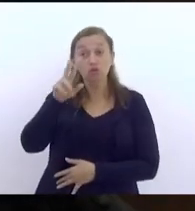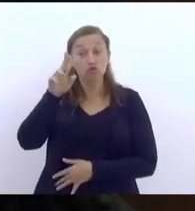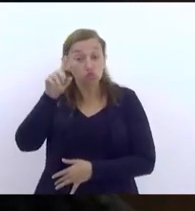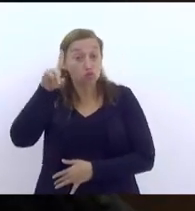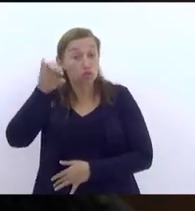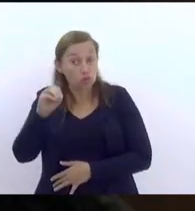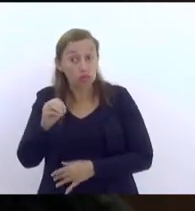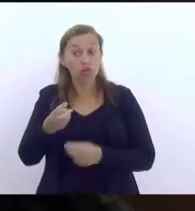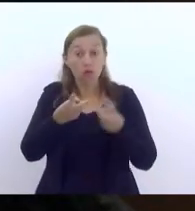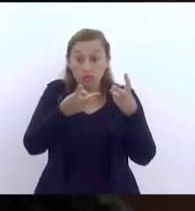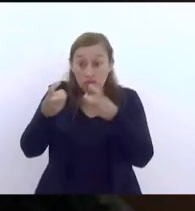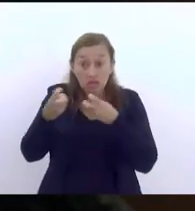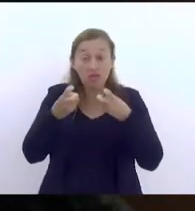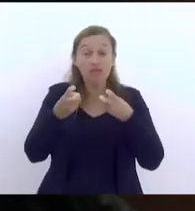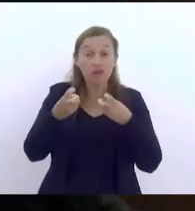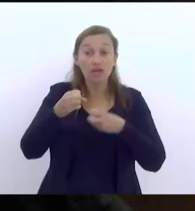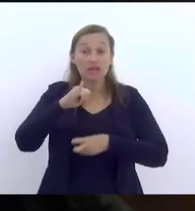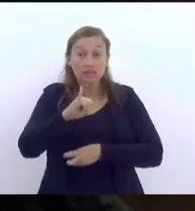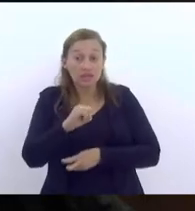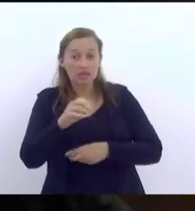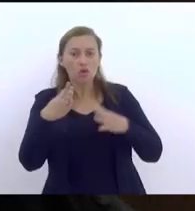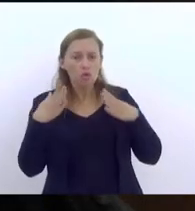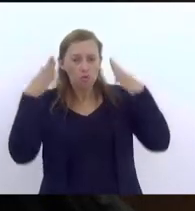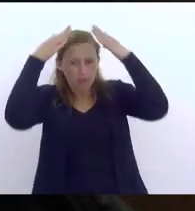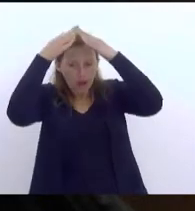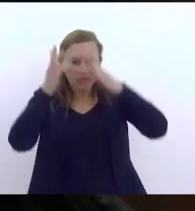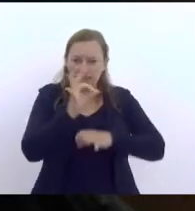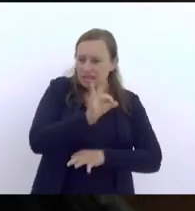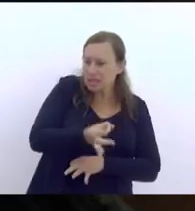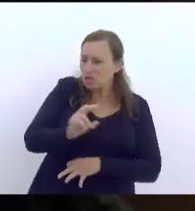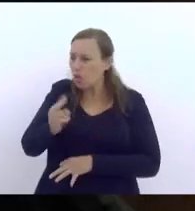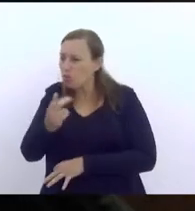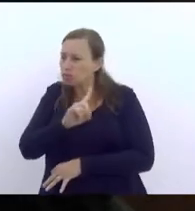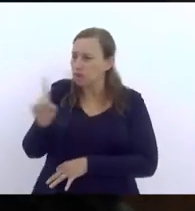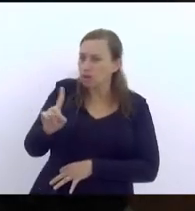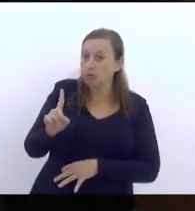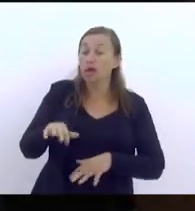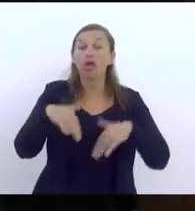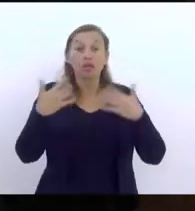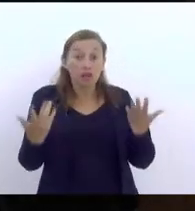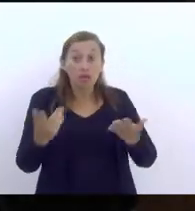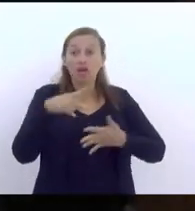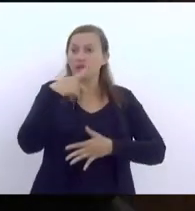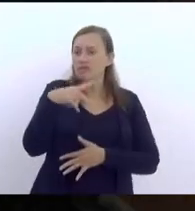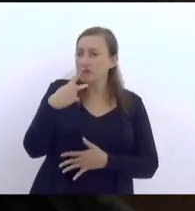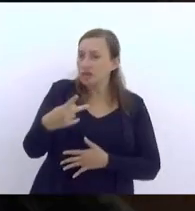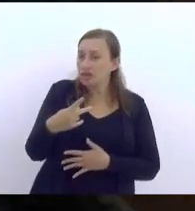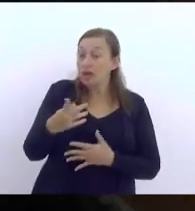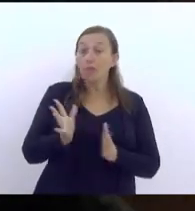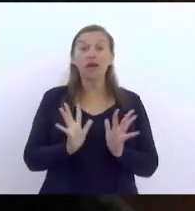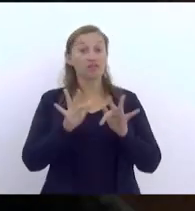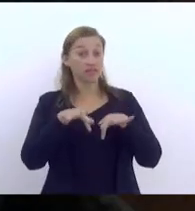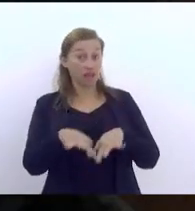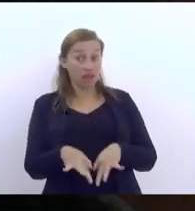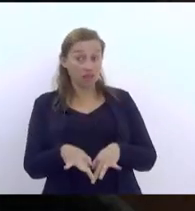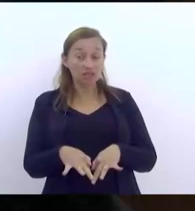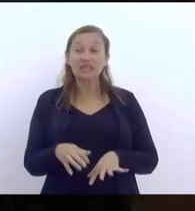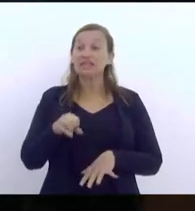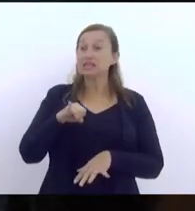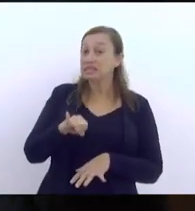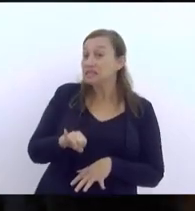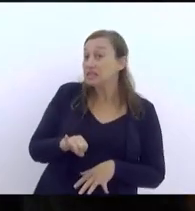vai dizer, né, se a postura do Papa está ok ou não. Então ele diz, para definir se